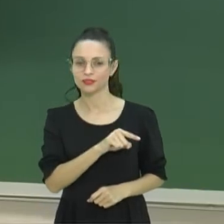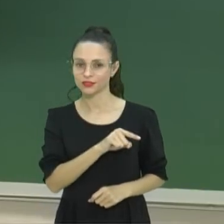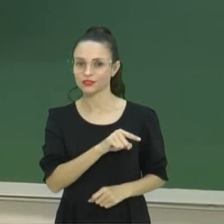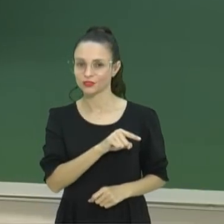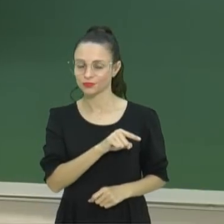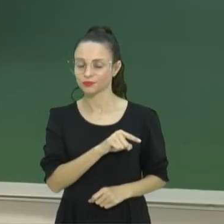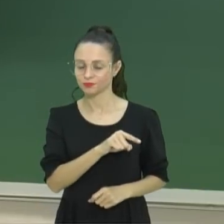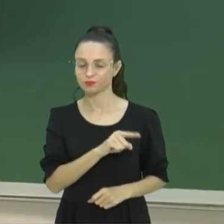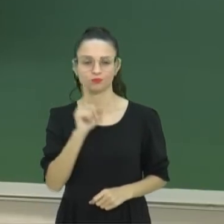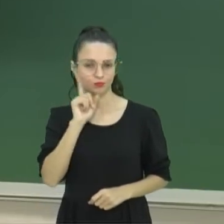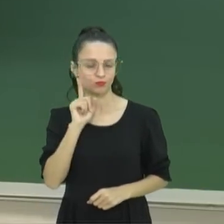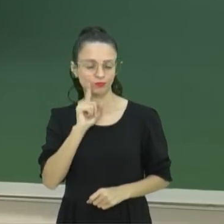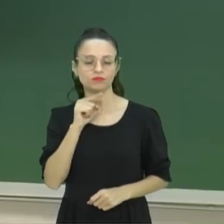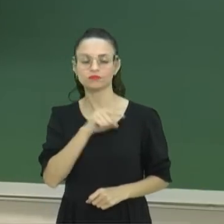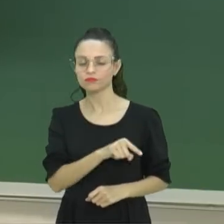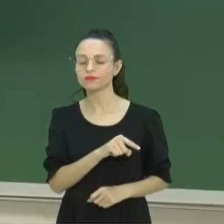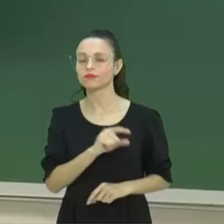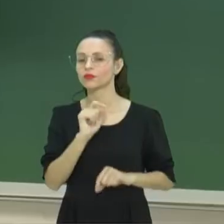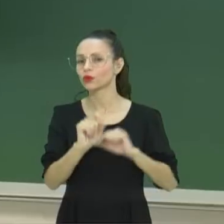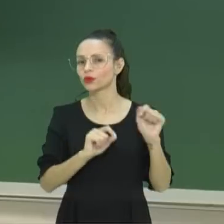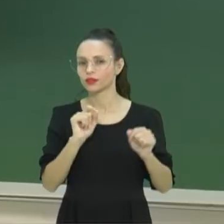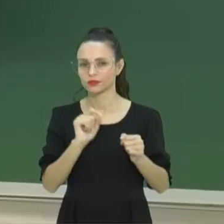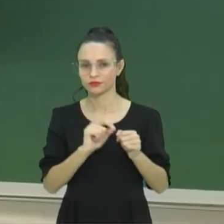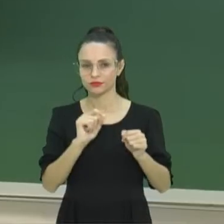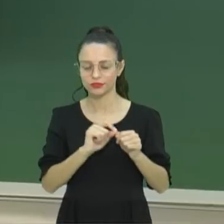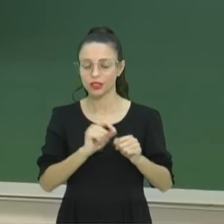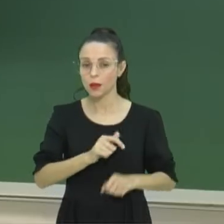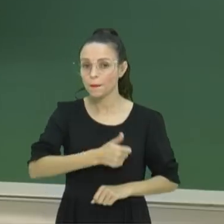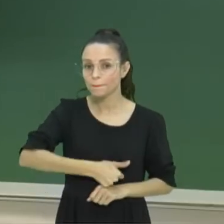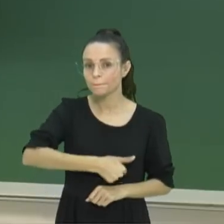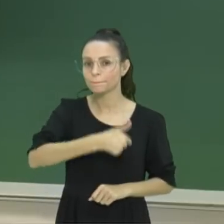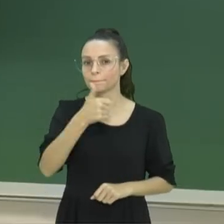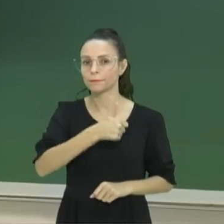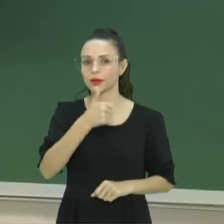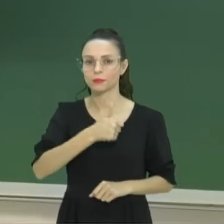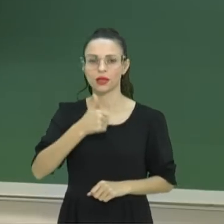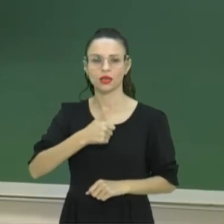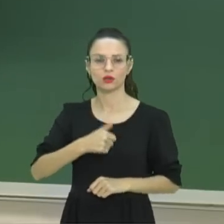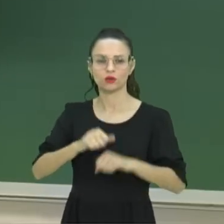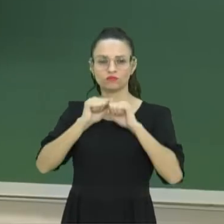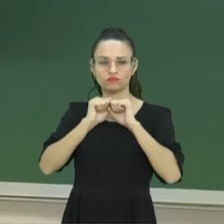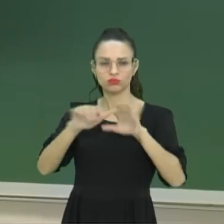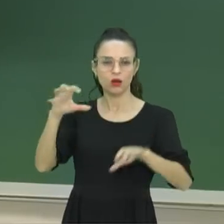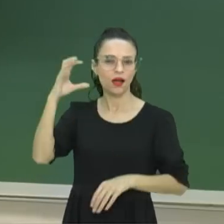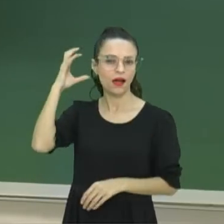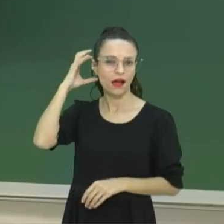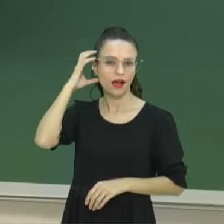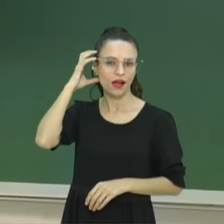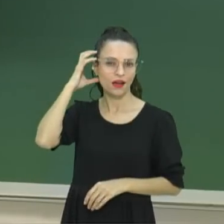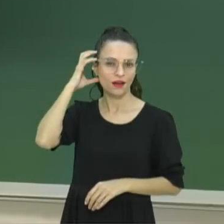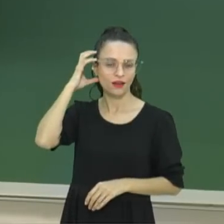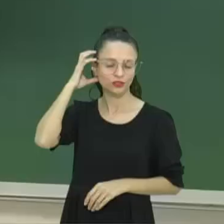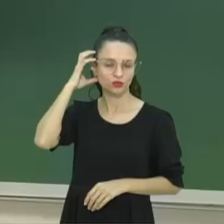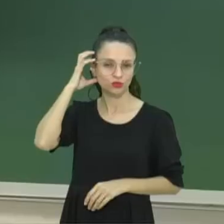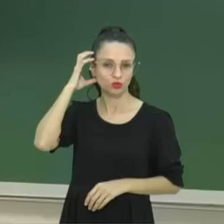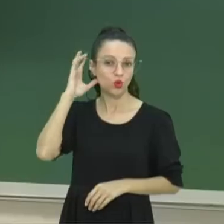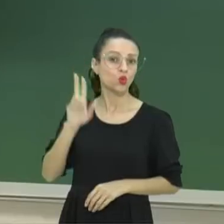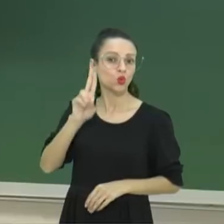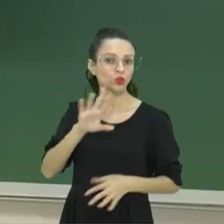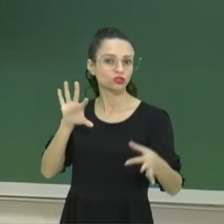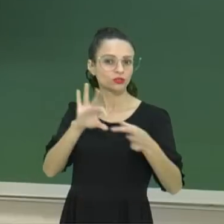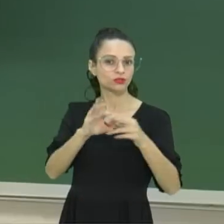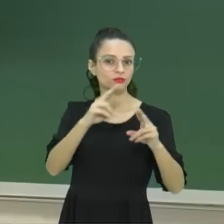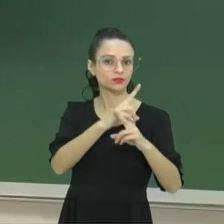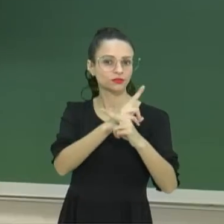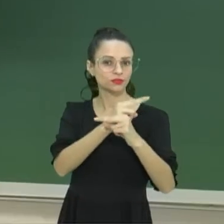os norte-americanos, fizeram a primeira transmissão de rádio por satélite. Perceba que o